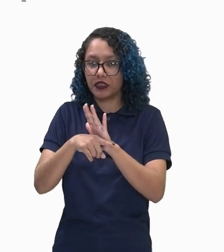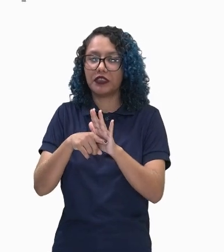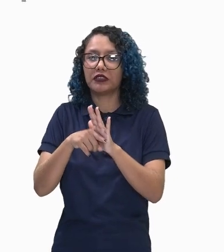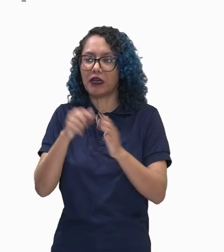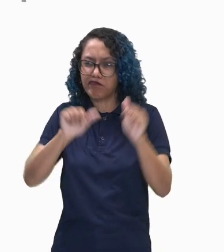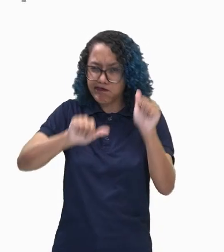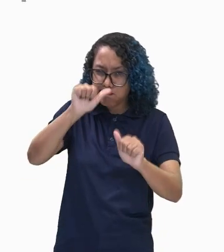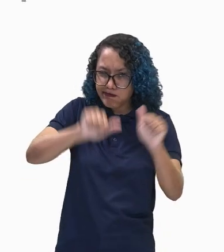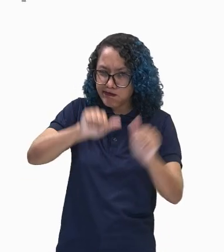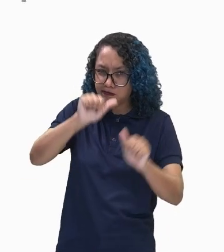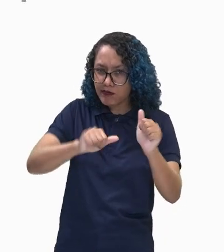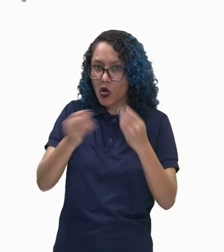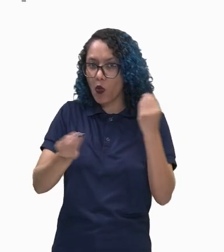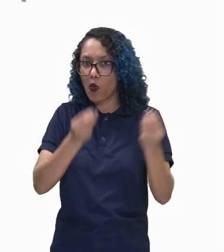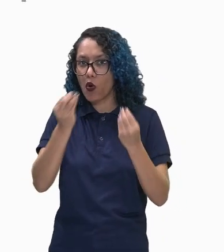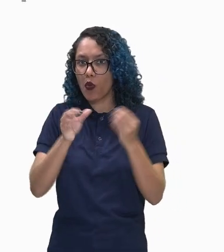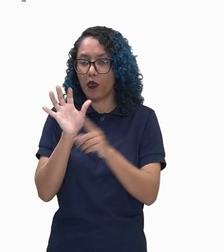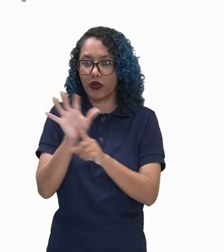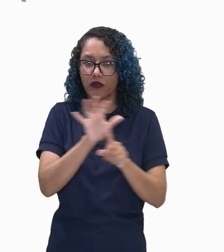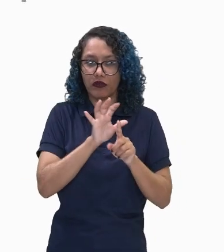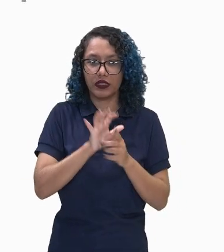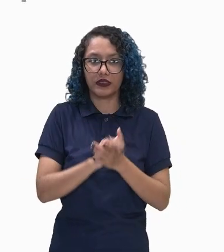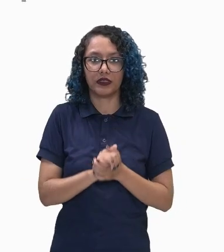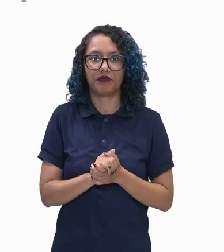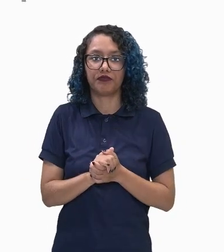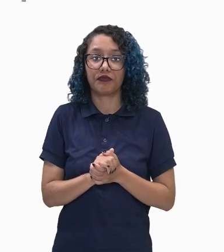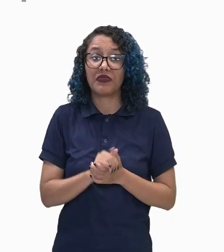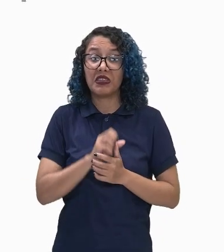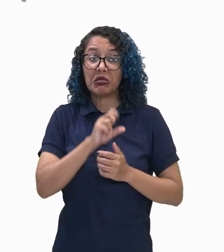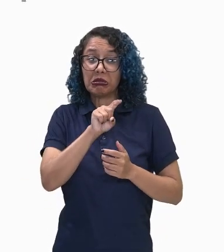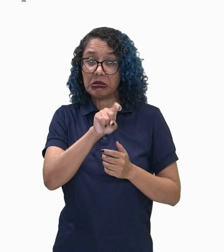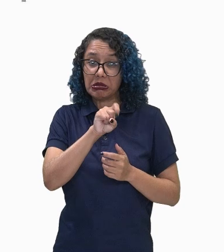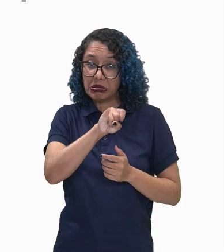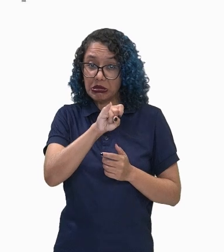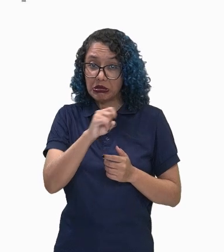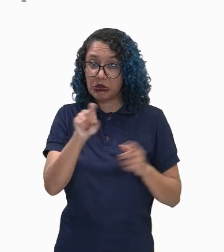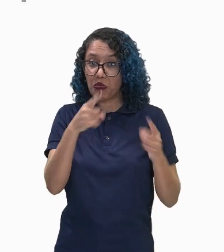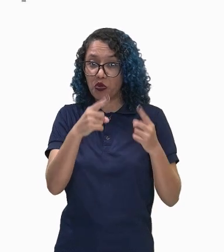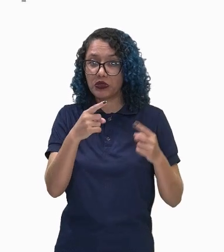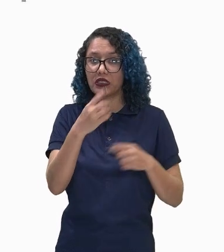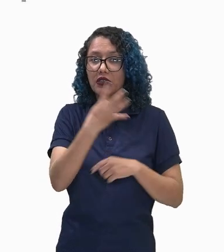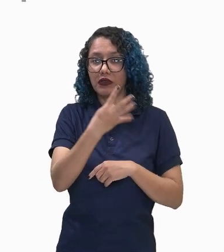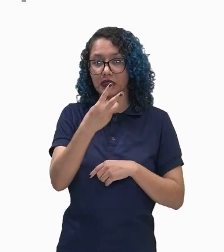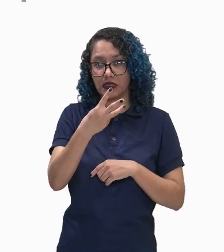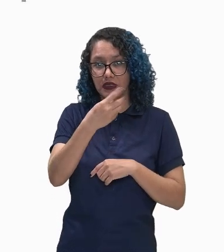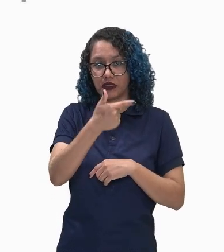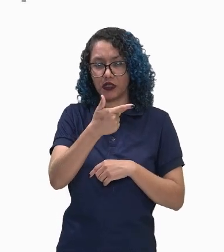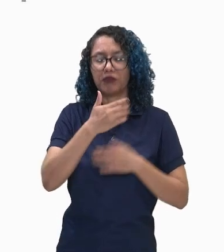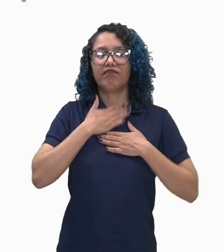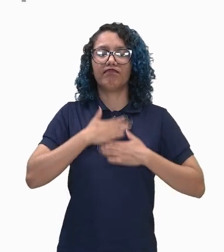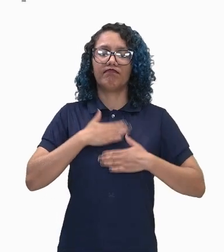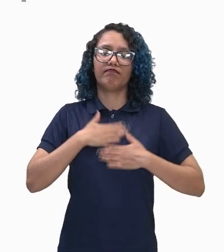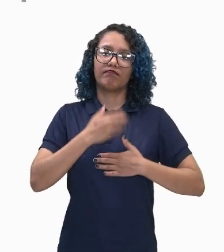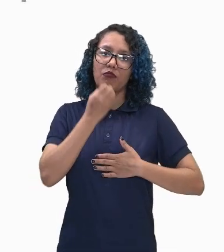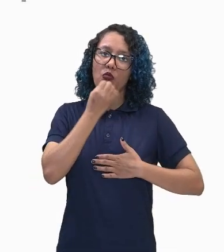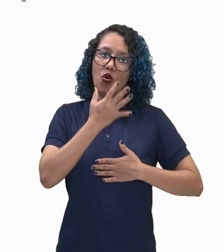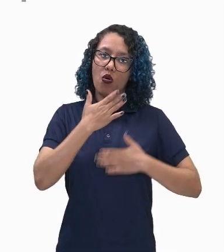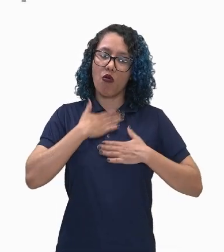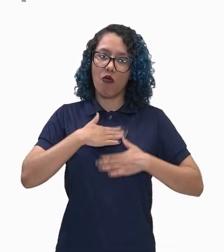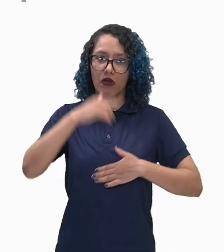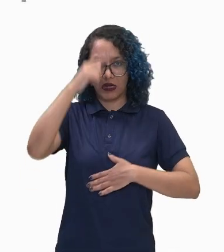satisfeitos após as sessões que eles ouviram da música afinada em 432 Hz. Isso quer dizer o